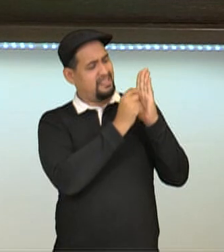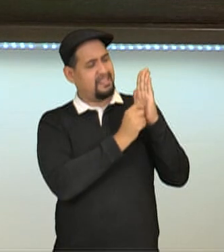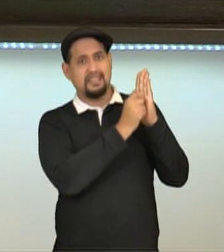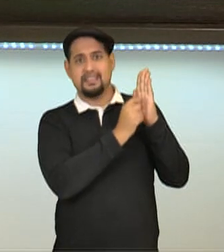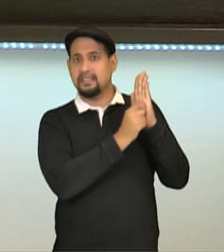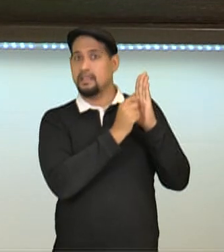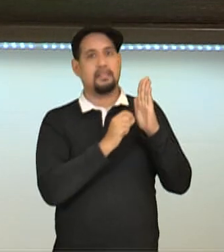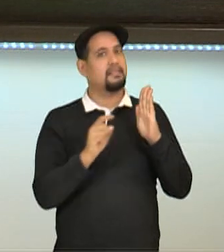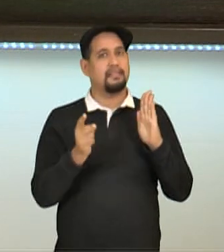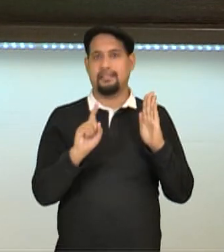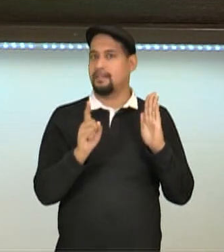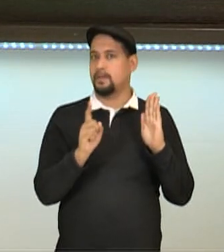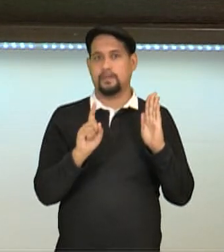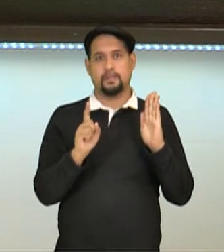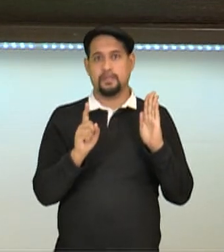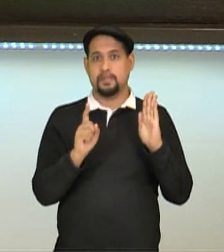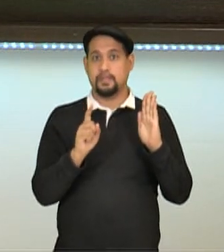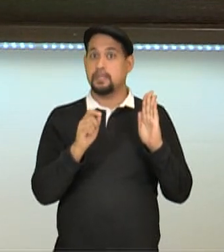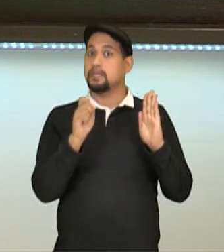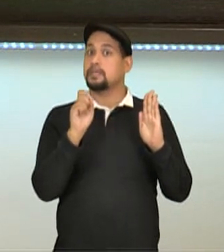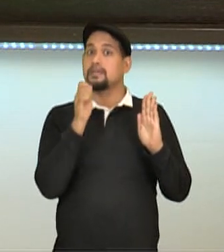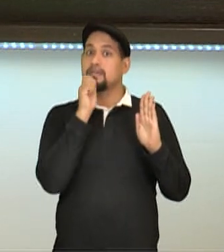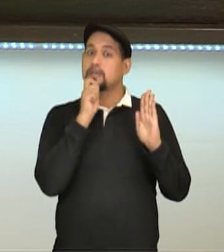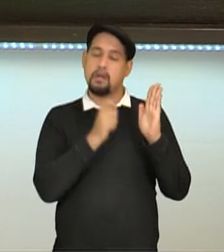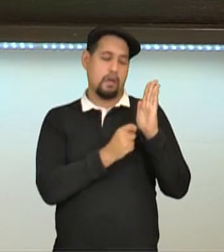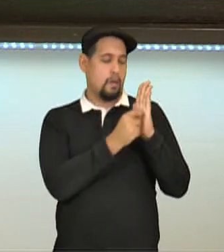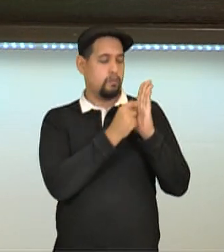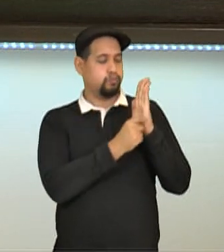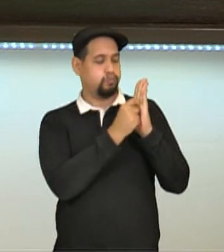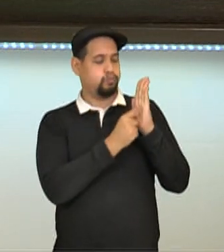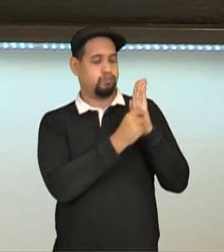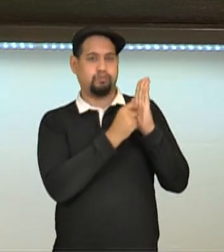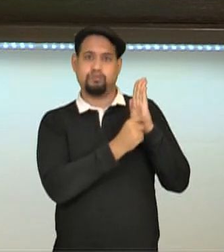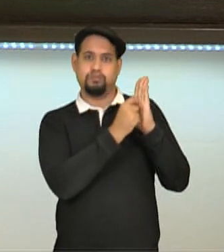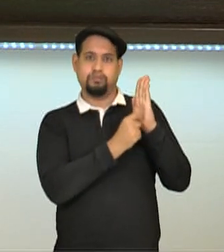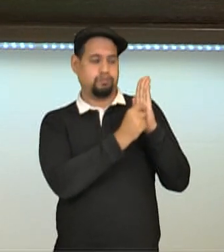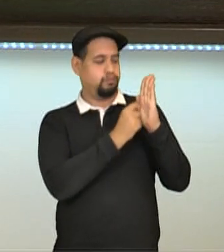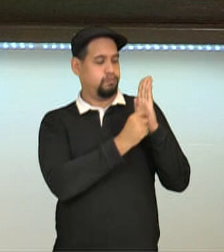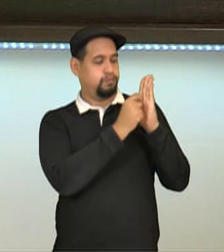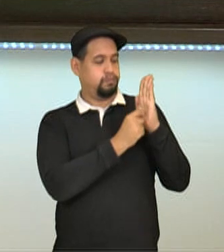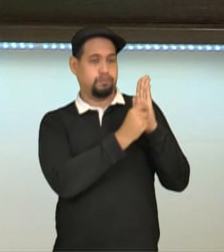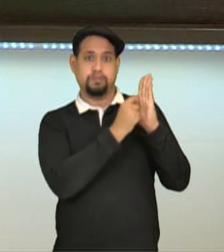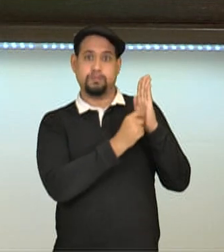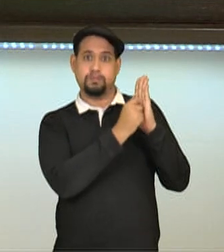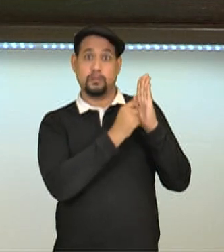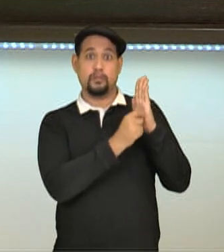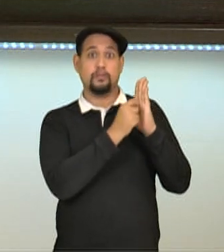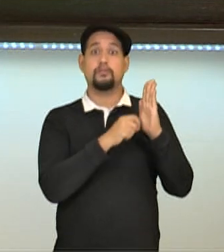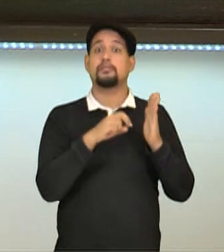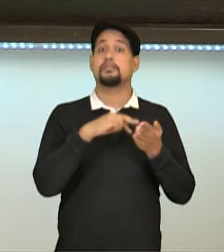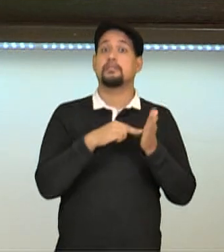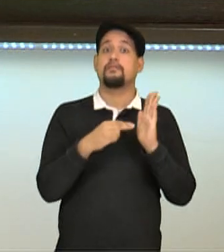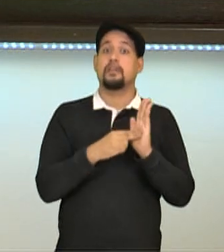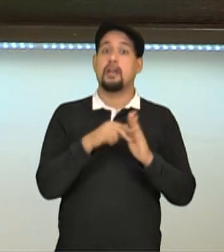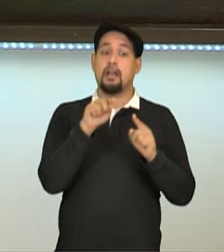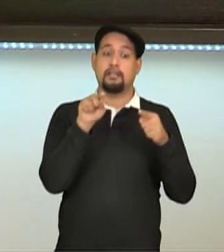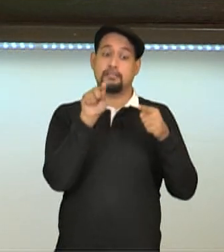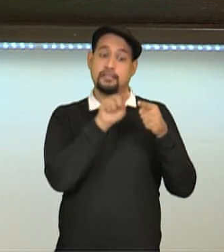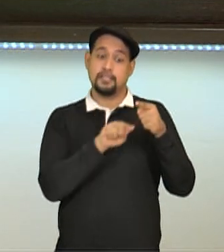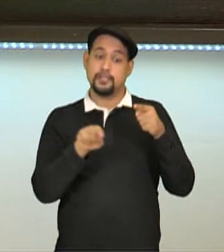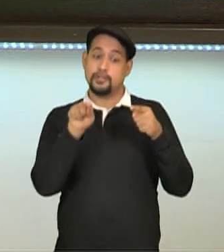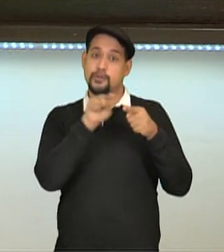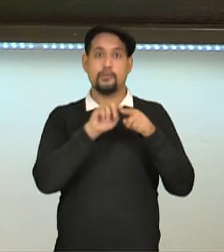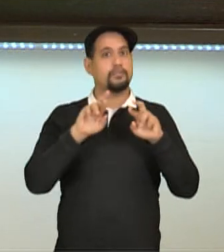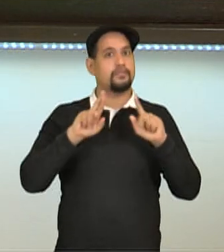ponto? Não, você não está fazendo um ponto. Quando você pega uma bolinha e pinta essa bolinha no meio, você está fazendo um círculo, não é um ponto.